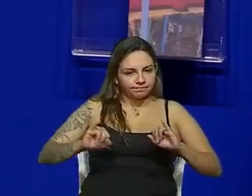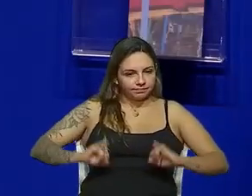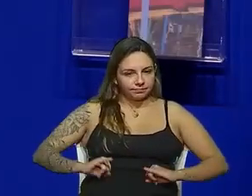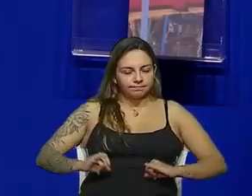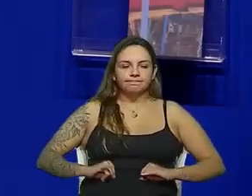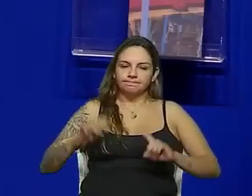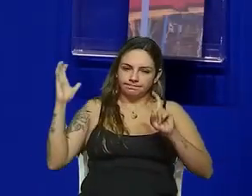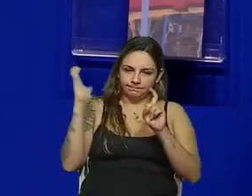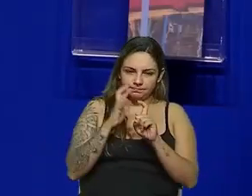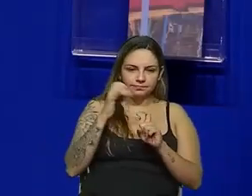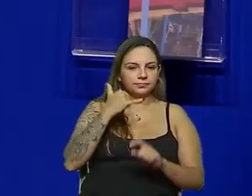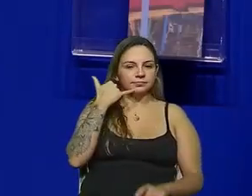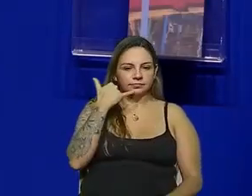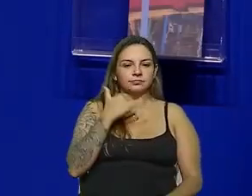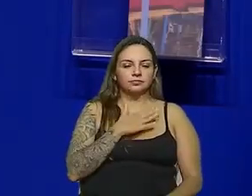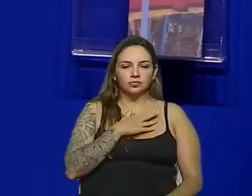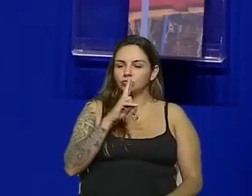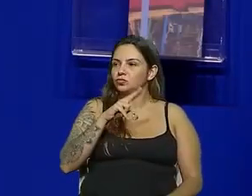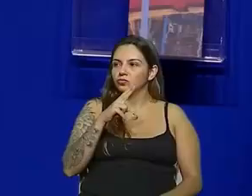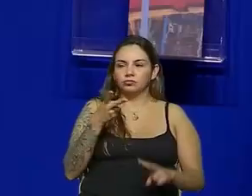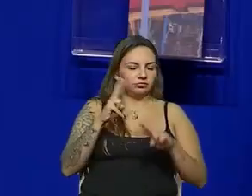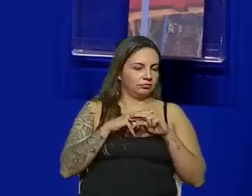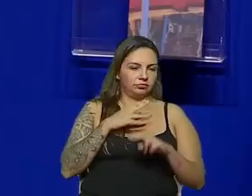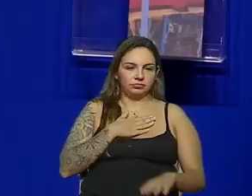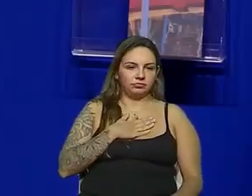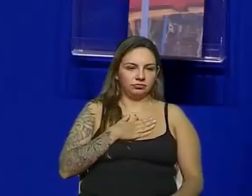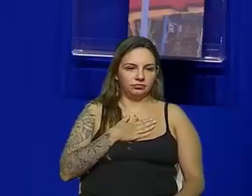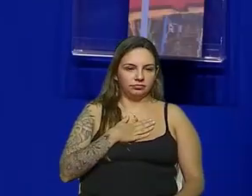Sofri ameaças telefônicas, nunca me prenderam.